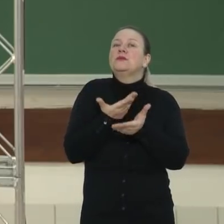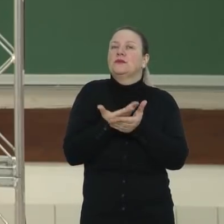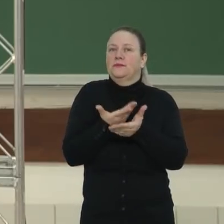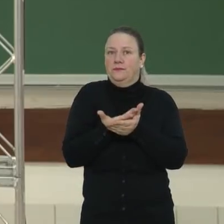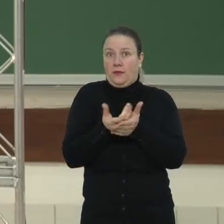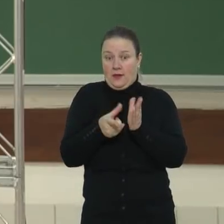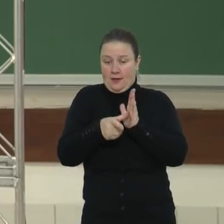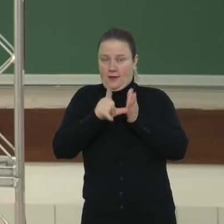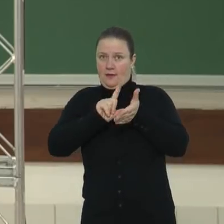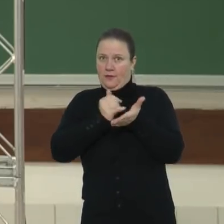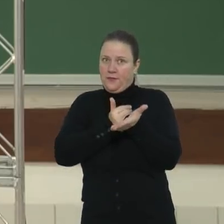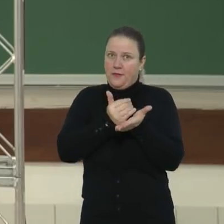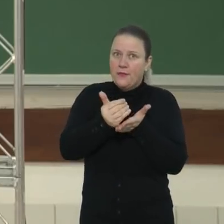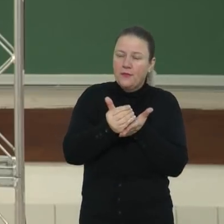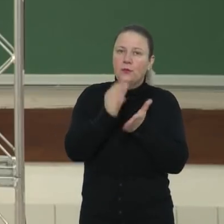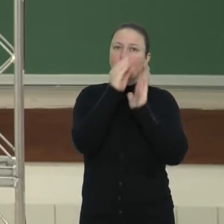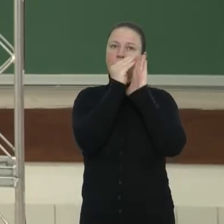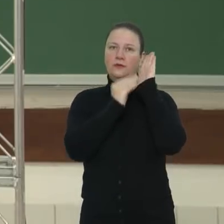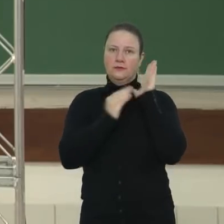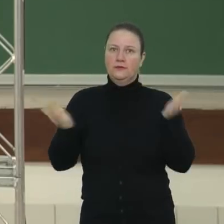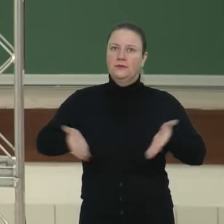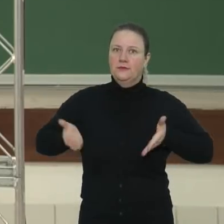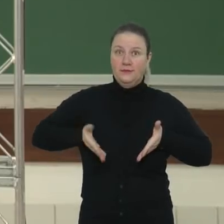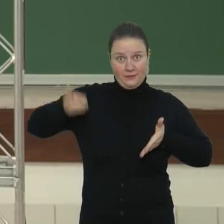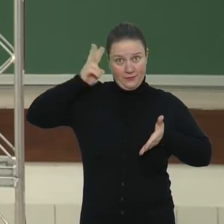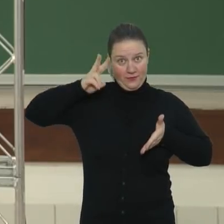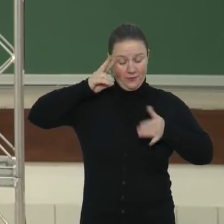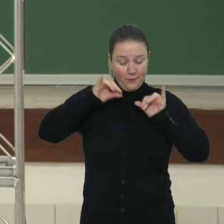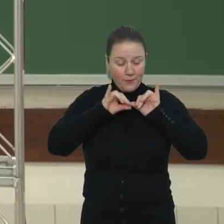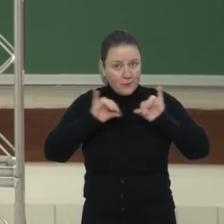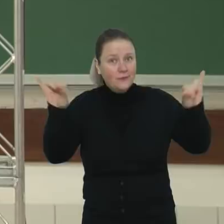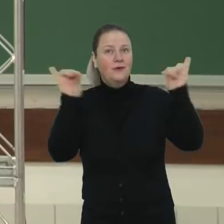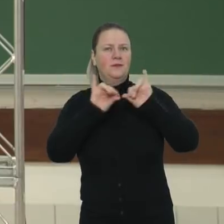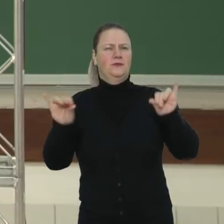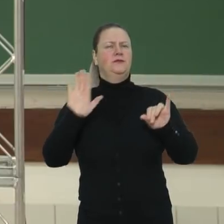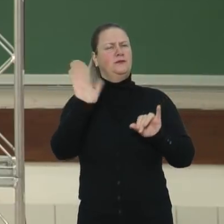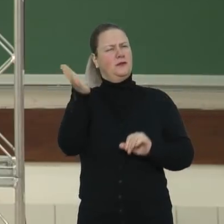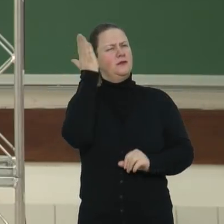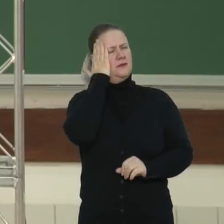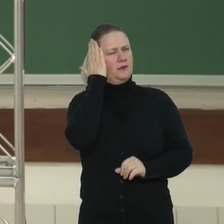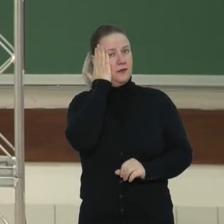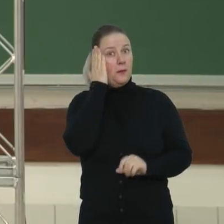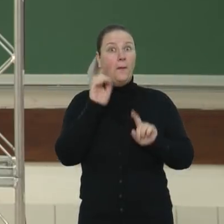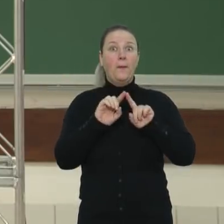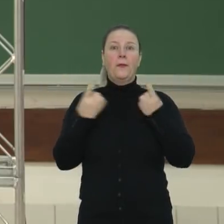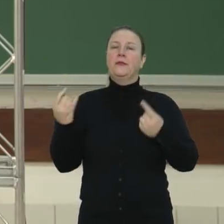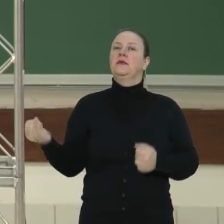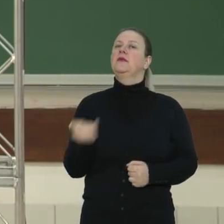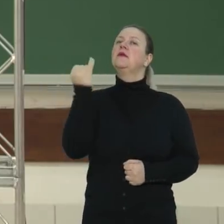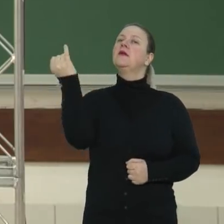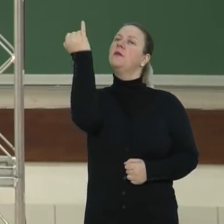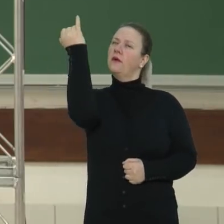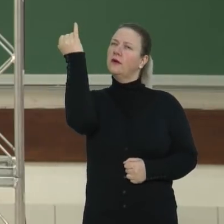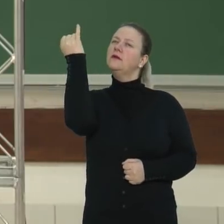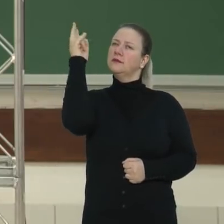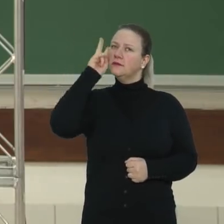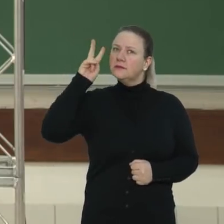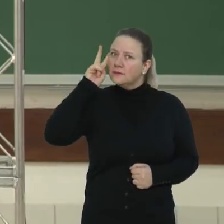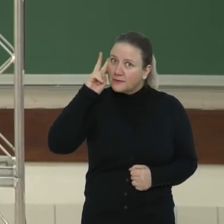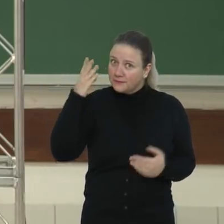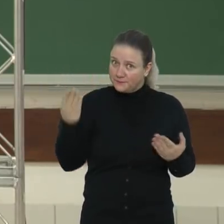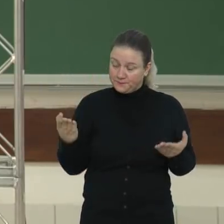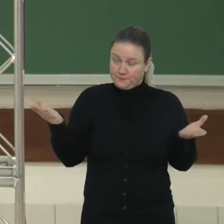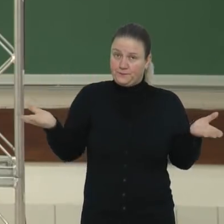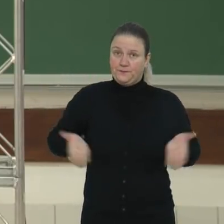começarmos nosso conteúdo de hoje, eu vou lembrar alguns recadinhos que vocês já sabem, porém é muito bom retomar, não é? Lembrando que